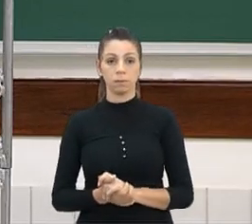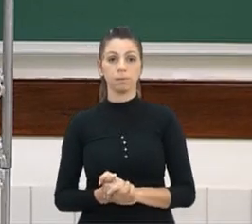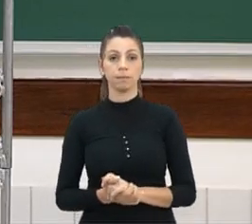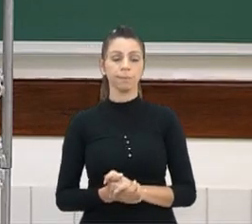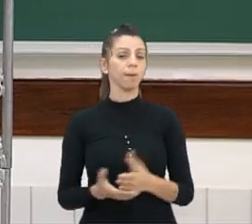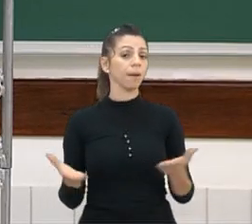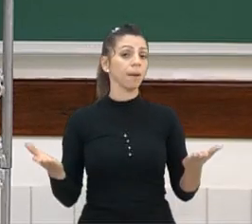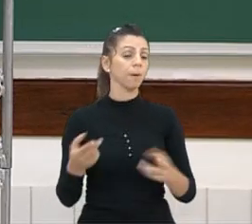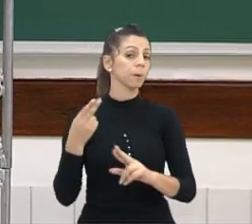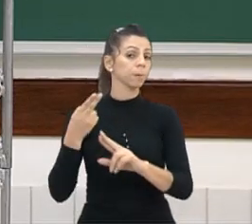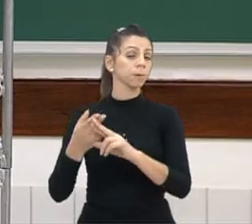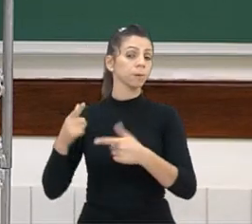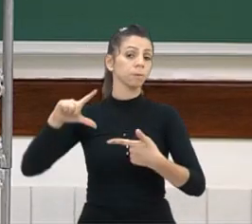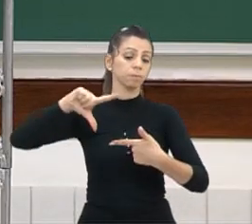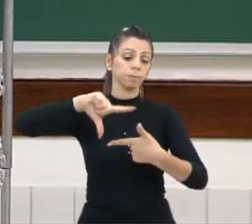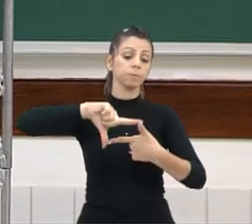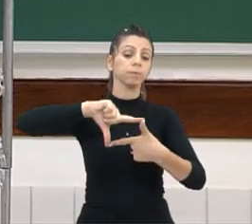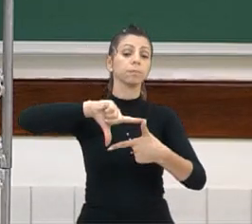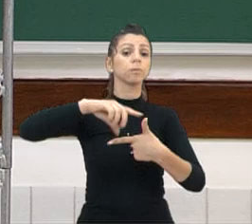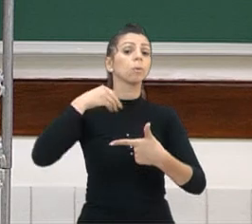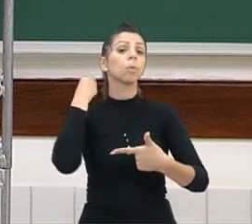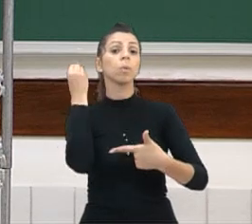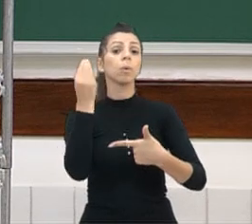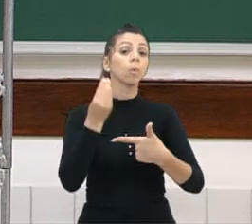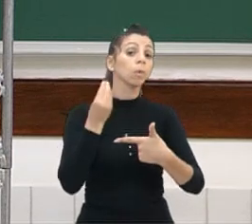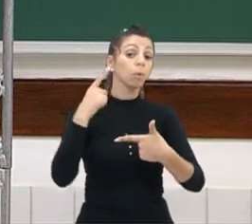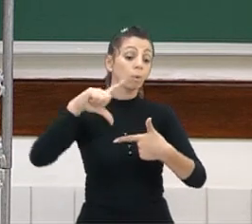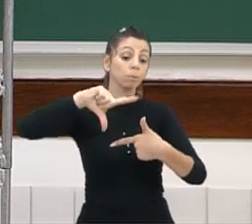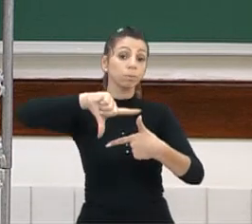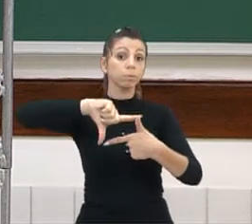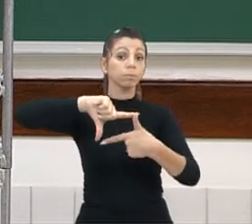Agora, usando retângulos, como é que fica?